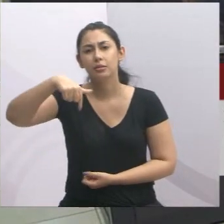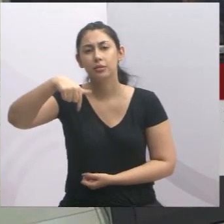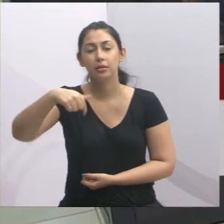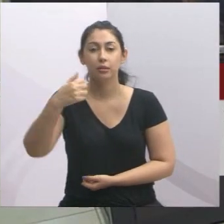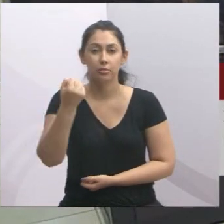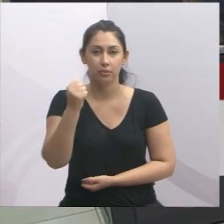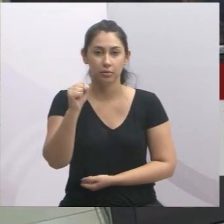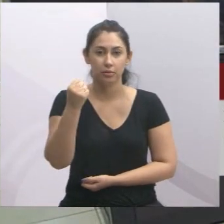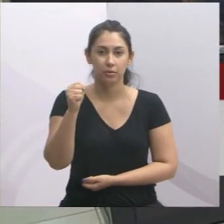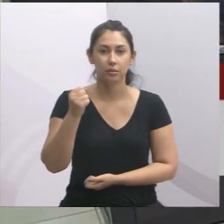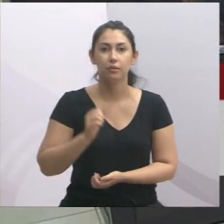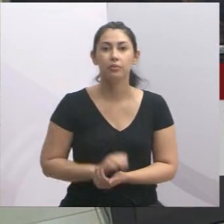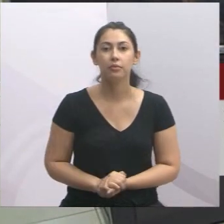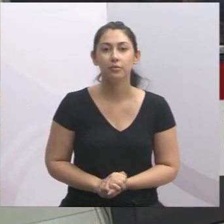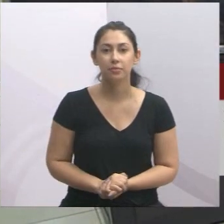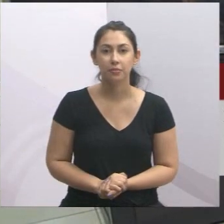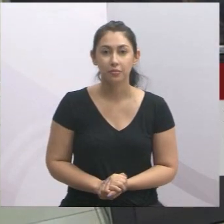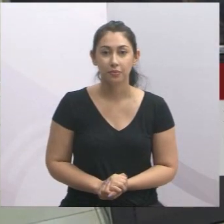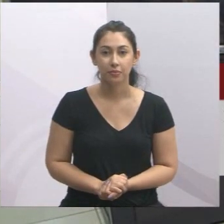1978.